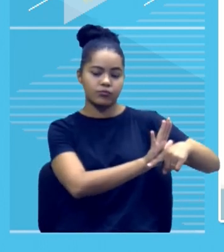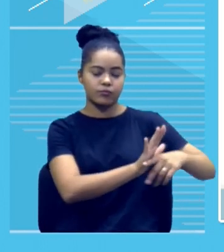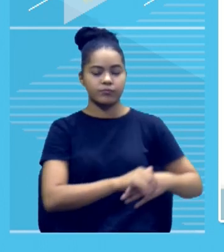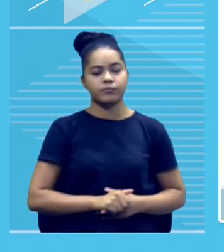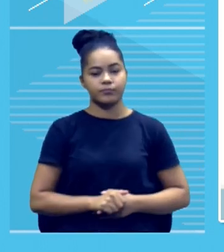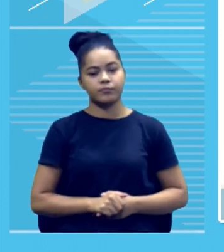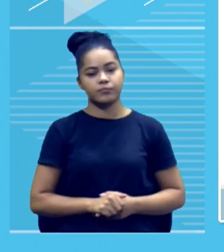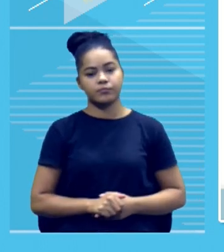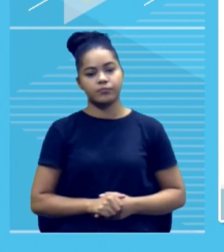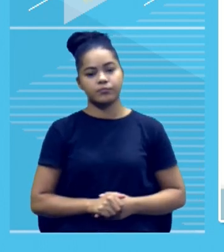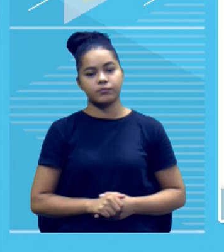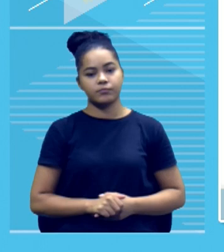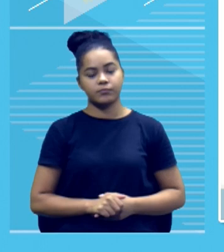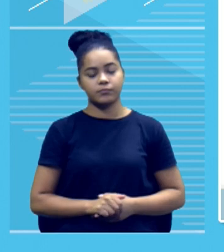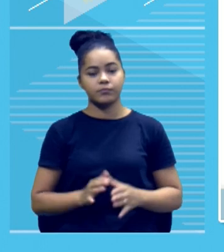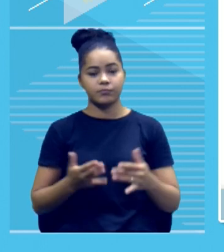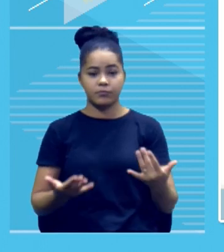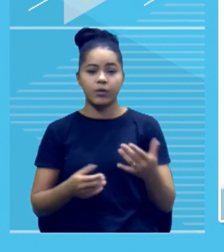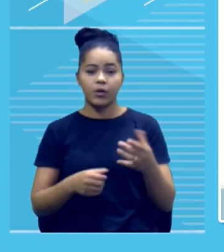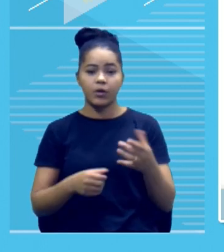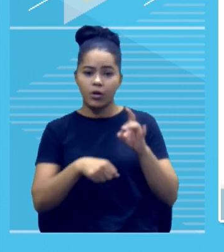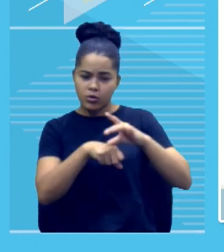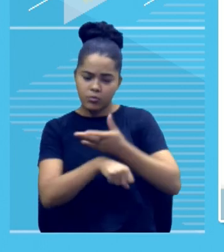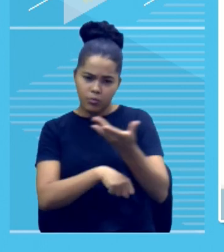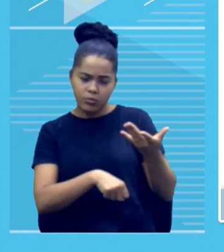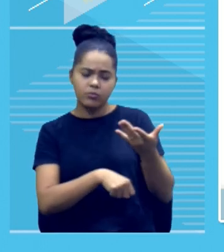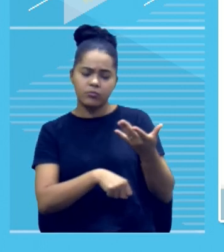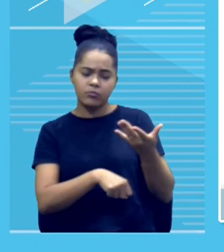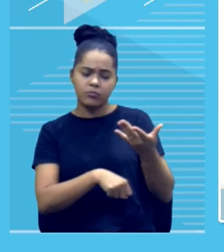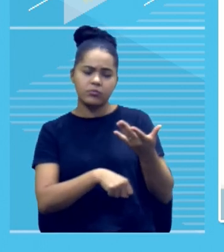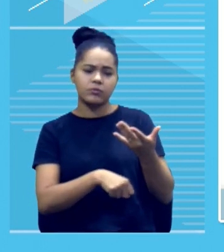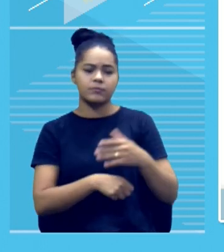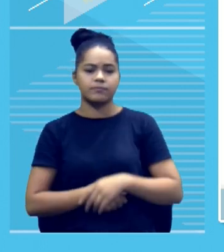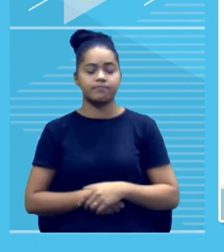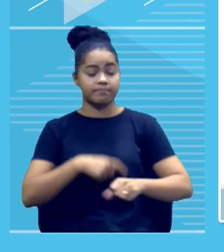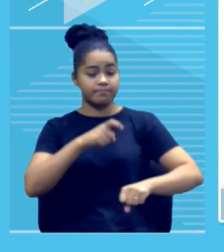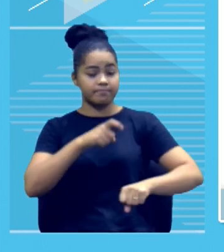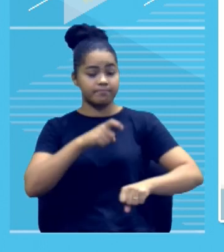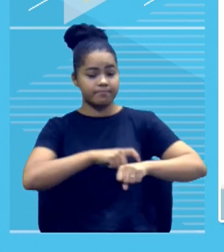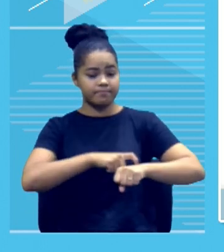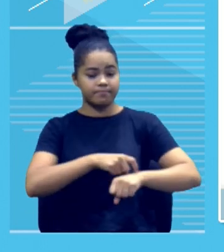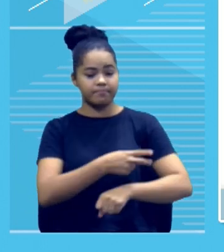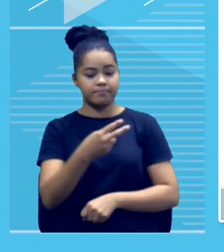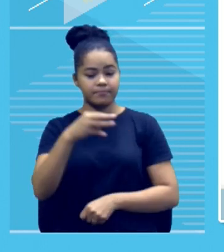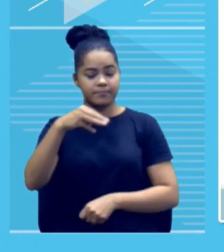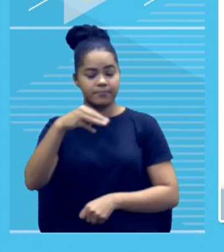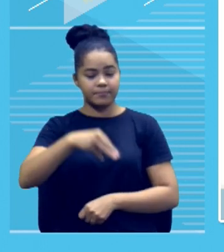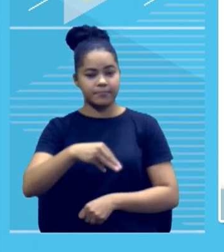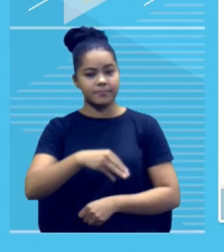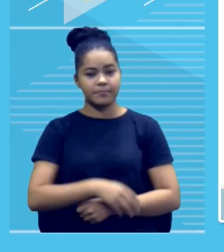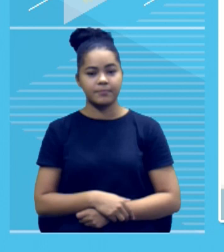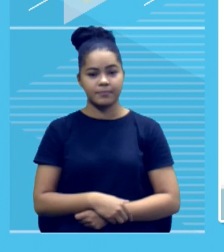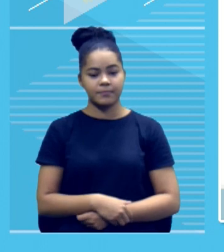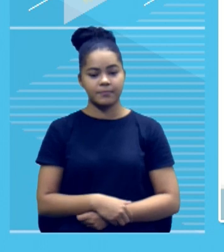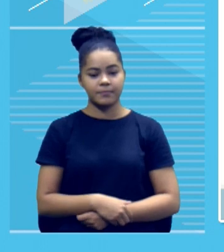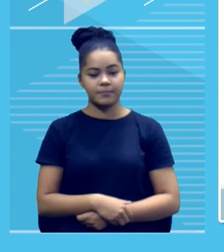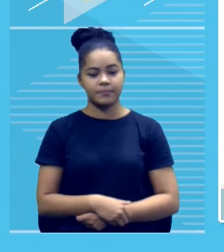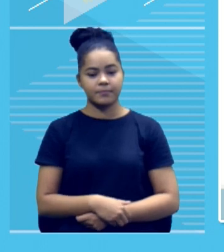ela é importante justamente para aprender essas nomenclaturas. Portanto, vamos colocar 2 minutinhos aí.